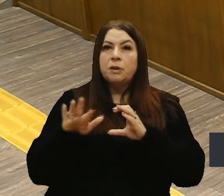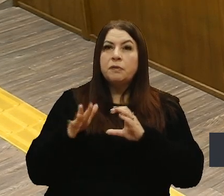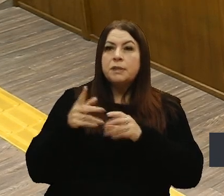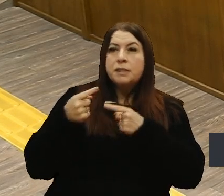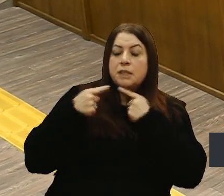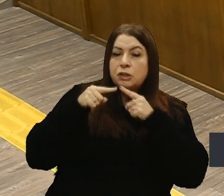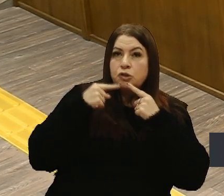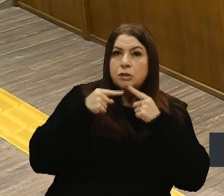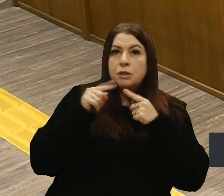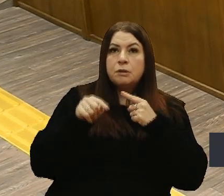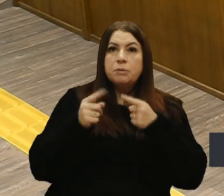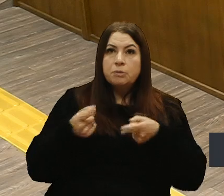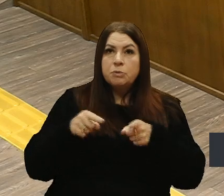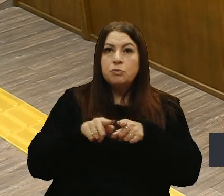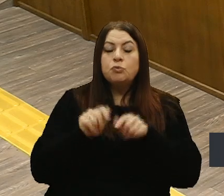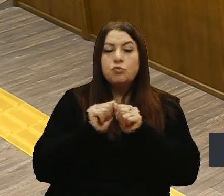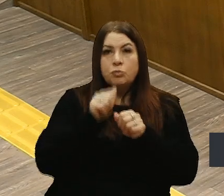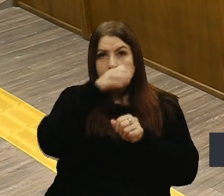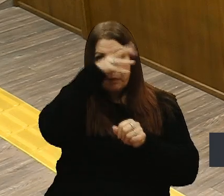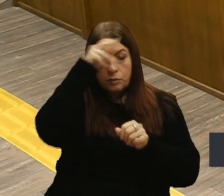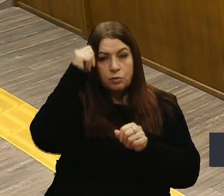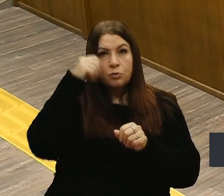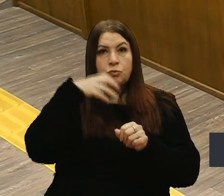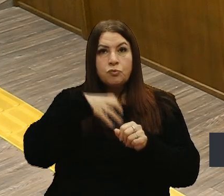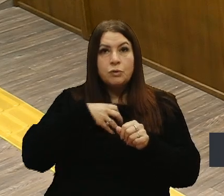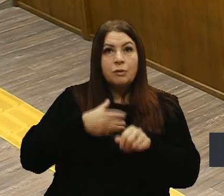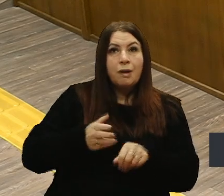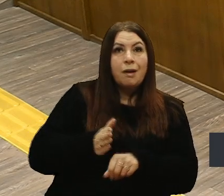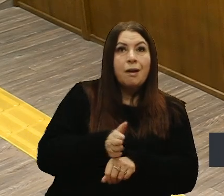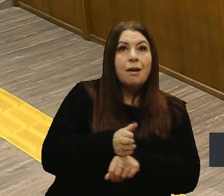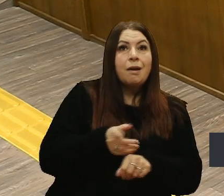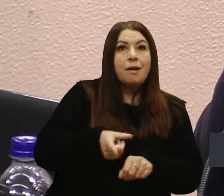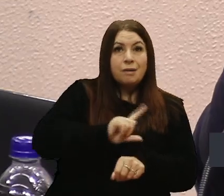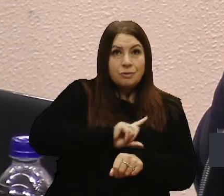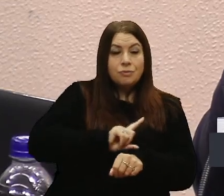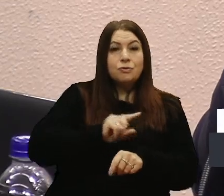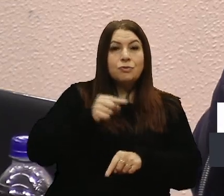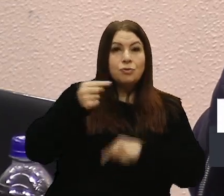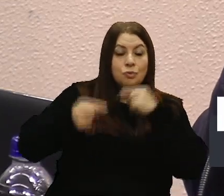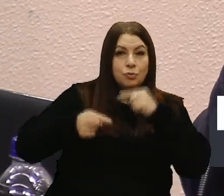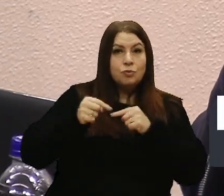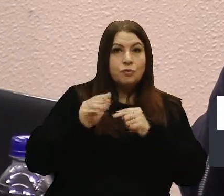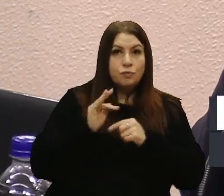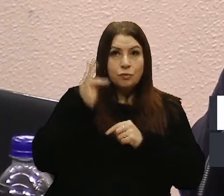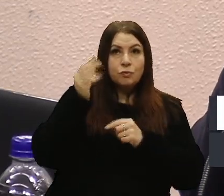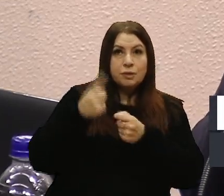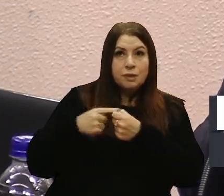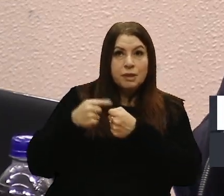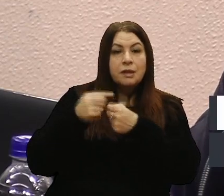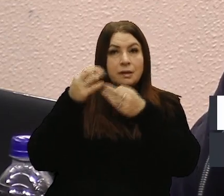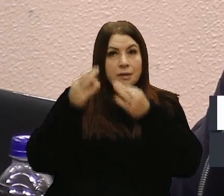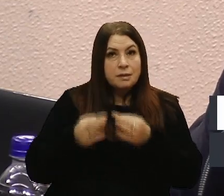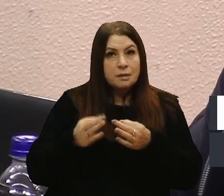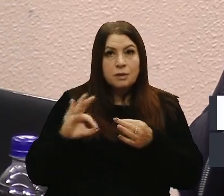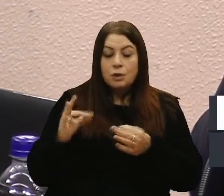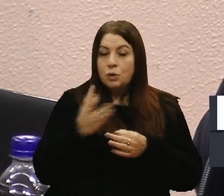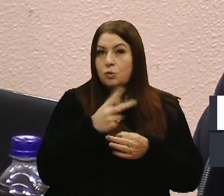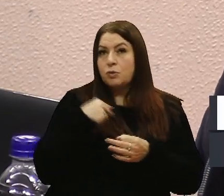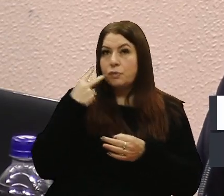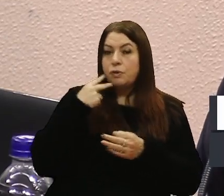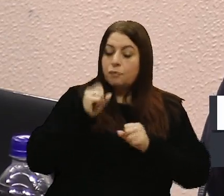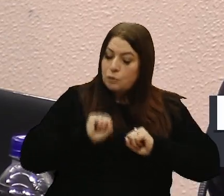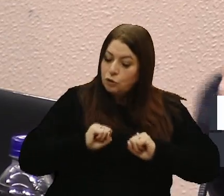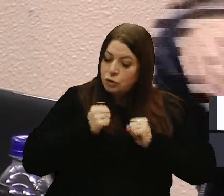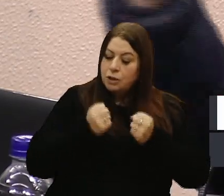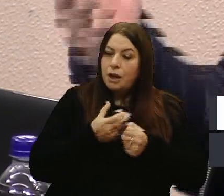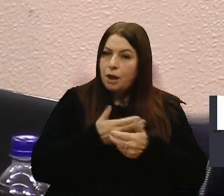critica, mas essa parceria junto com a Prefeitura de forma antecipada, discutir o futuro da cidade, tenho certeza que todos os vereadores vão se dedicar ao